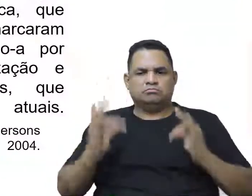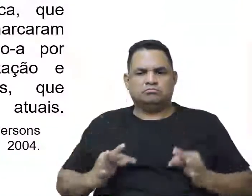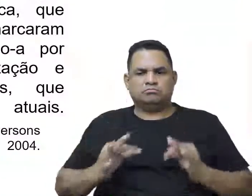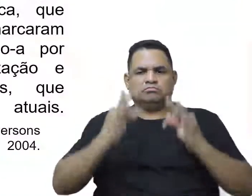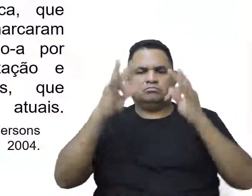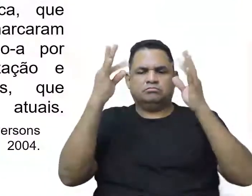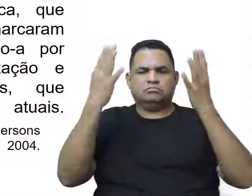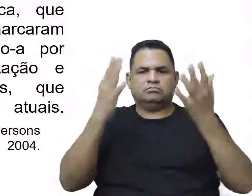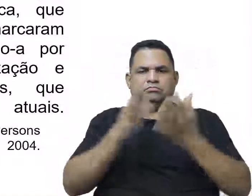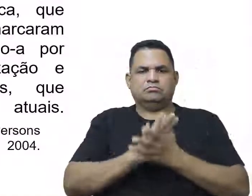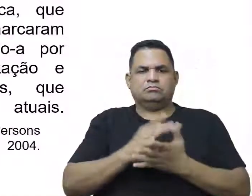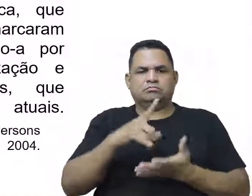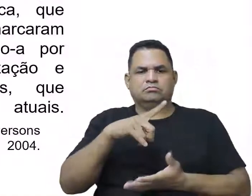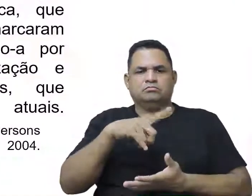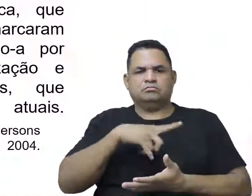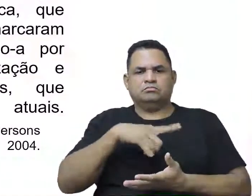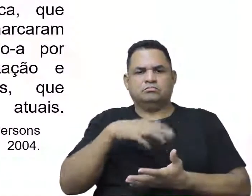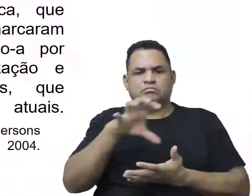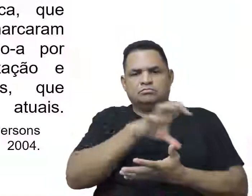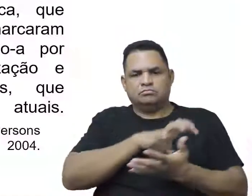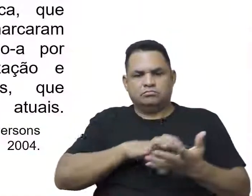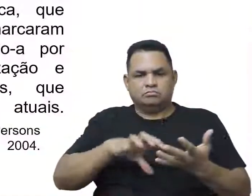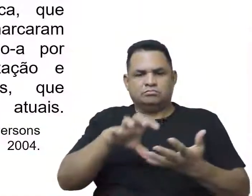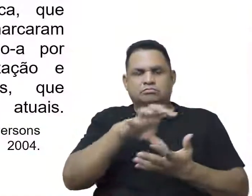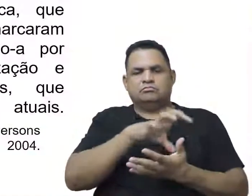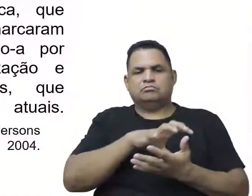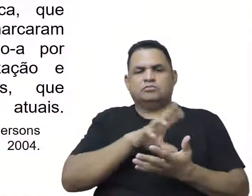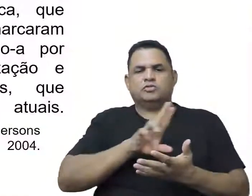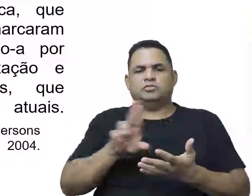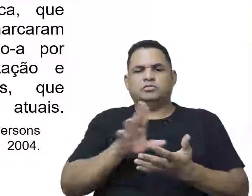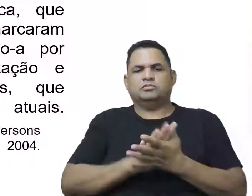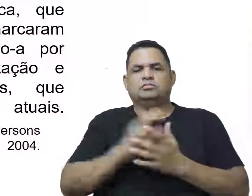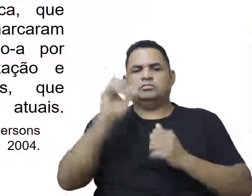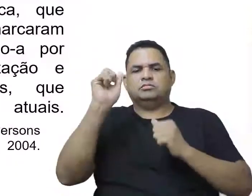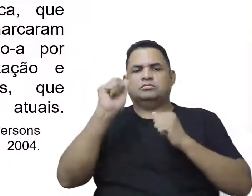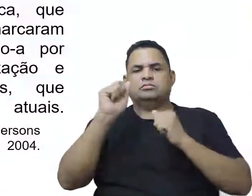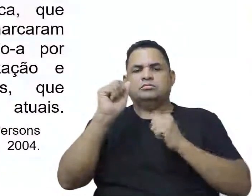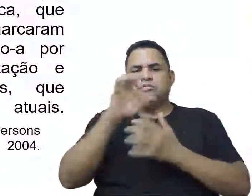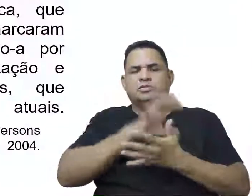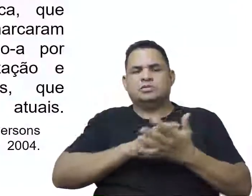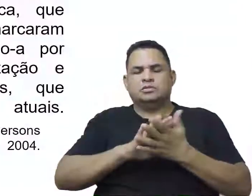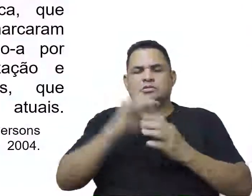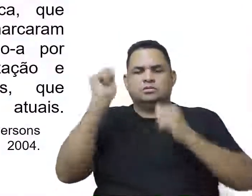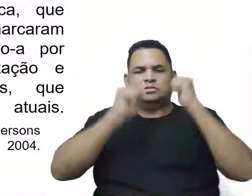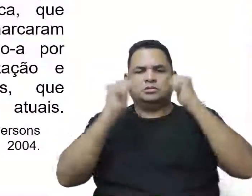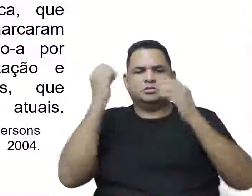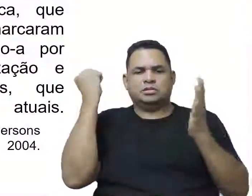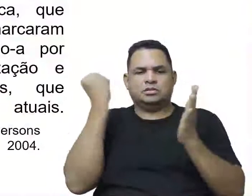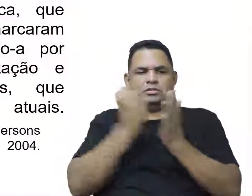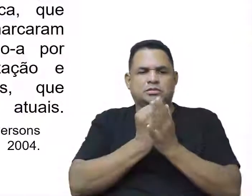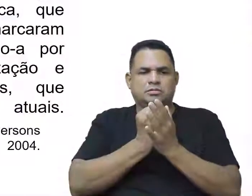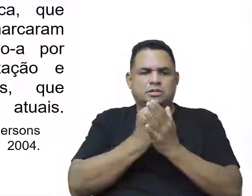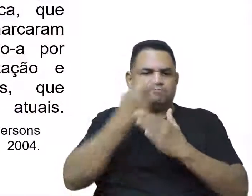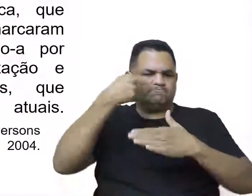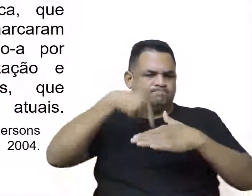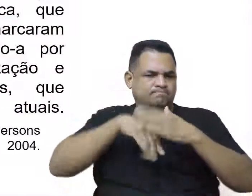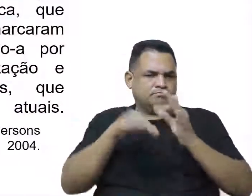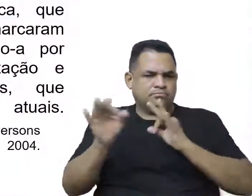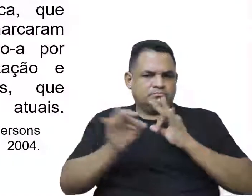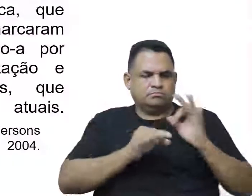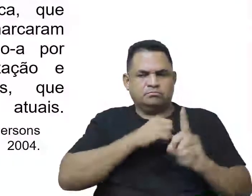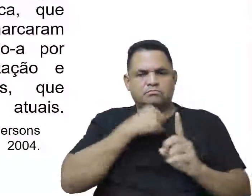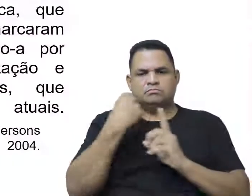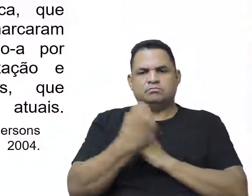científico-tecnológica, que denominamos Revolução Industrial, marcaram profundamente a